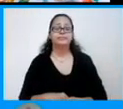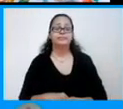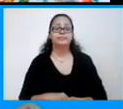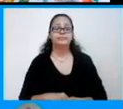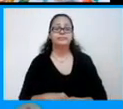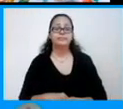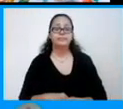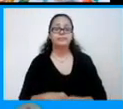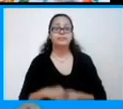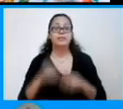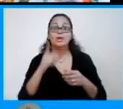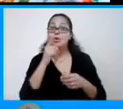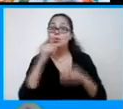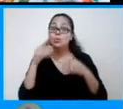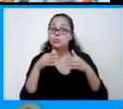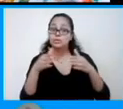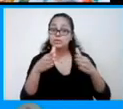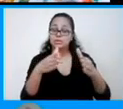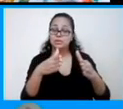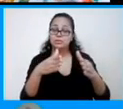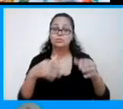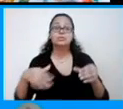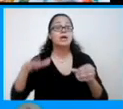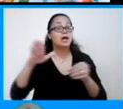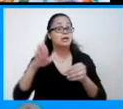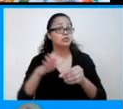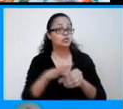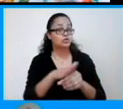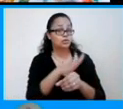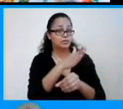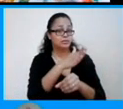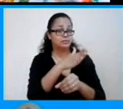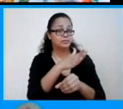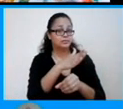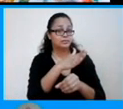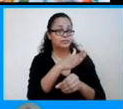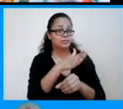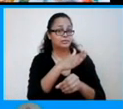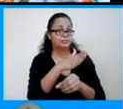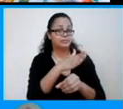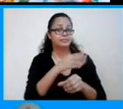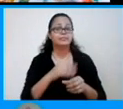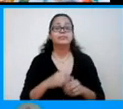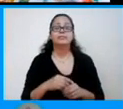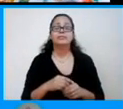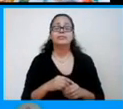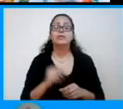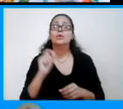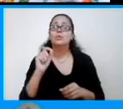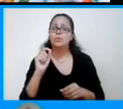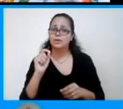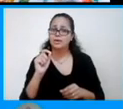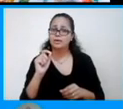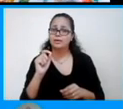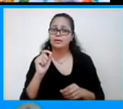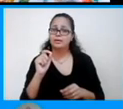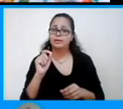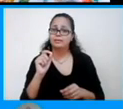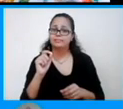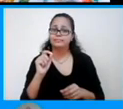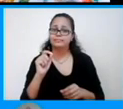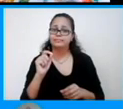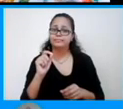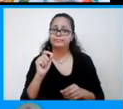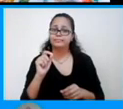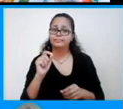Vamos falar então agora das cheias dos rios. Nós falamos da poluição, vamos falar das cheias. A cheia dos rios ela é um fenômeno natural também. É